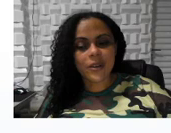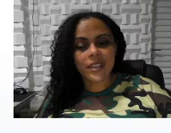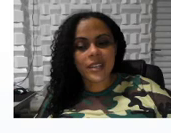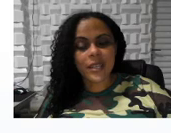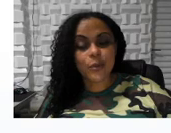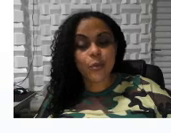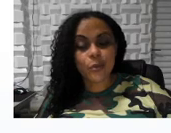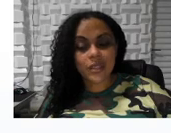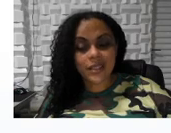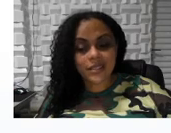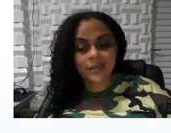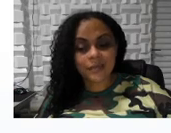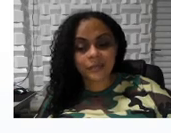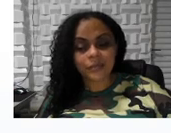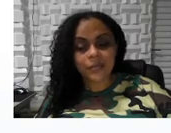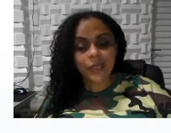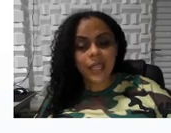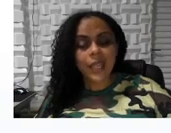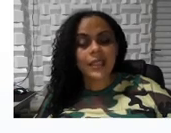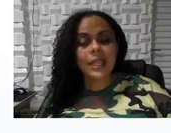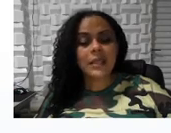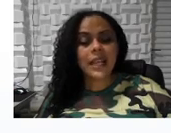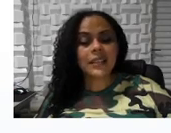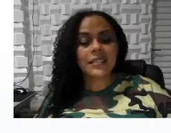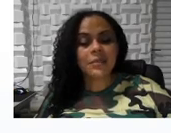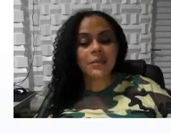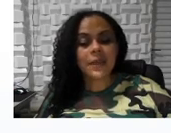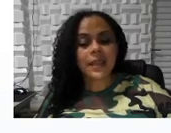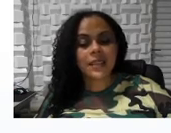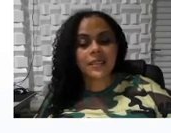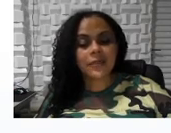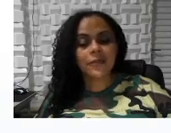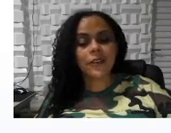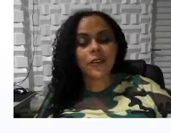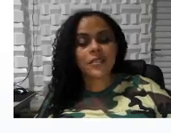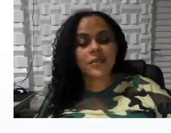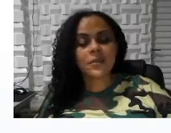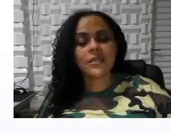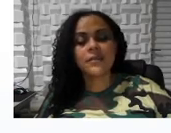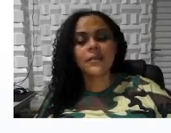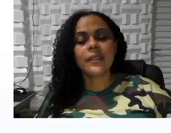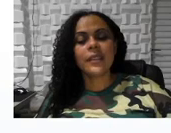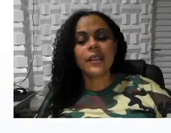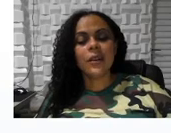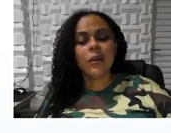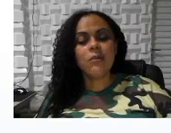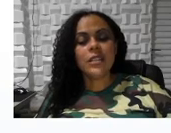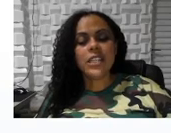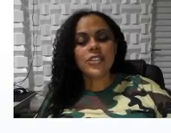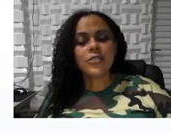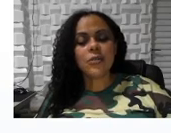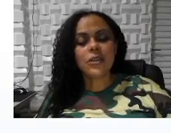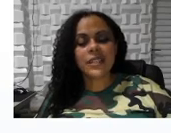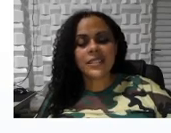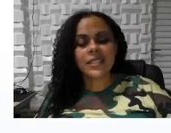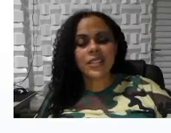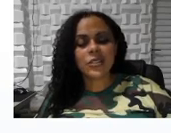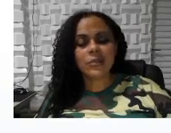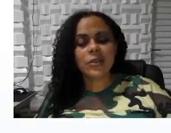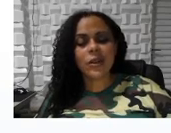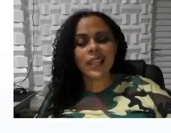e úteis, terminadas em PS, fórceps, ou em ditongo crescente,